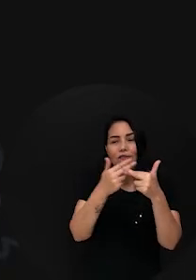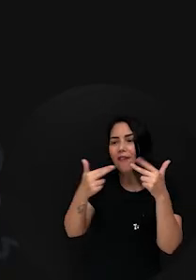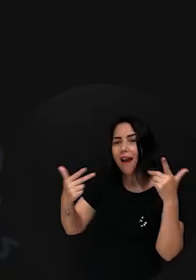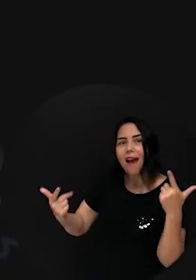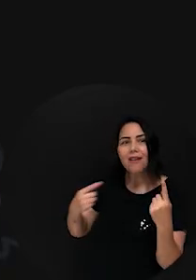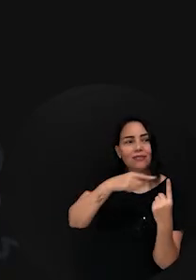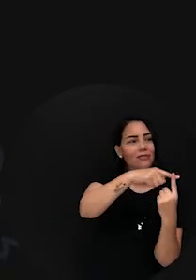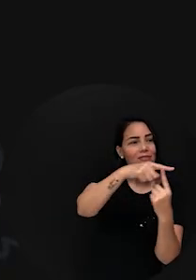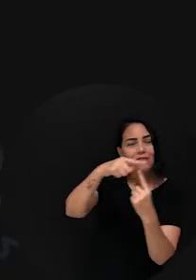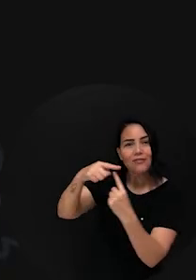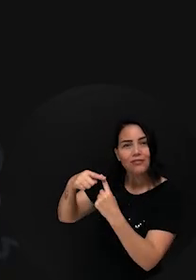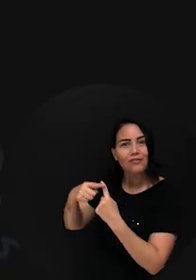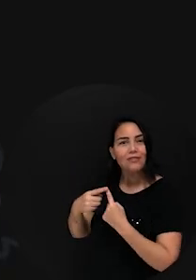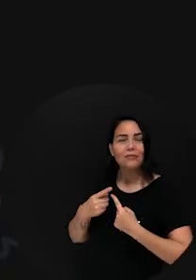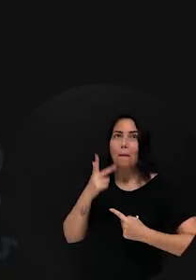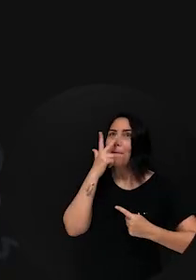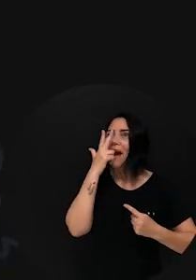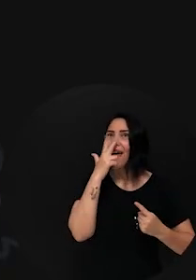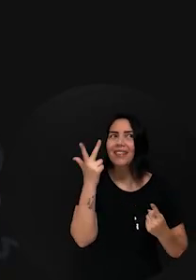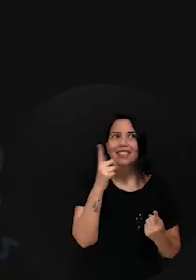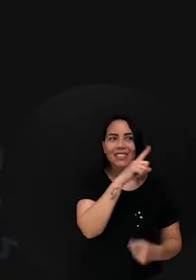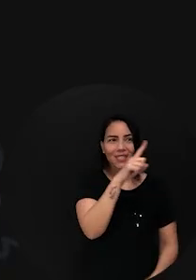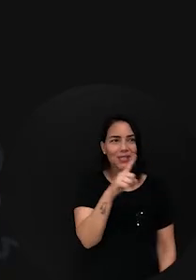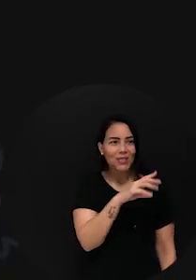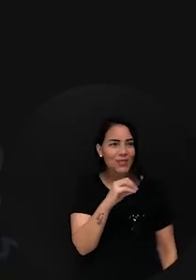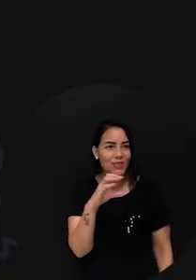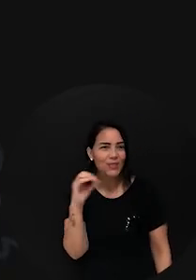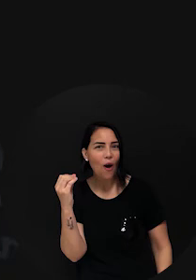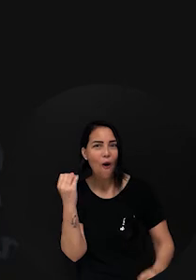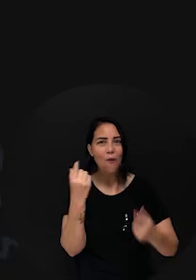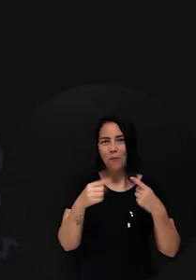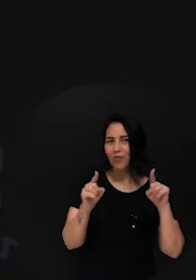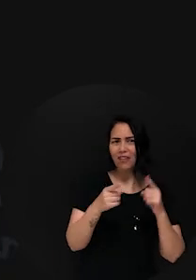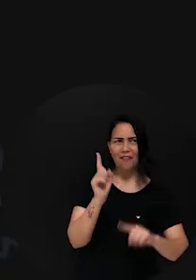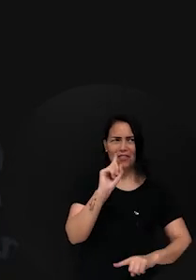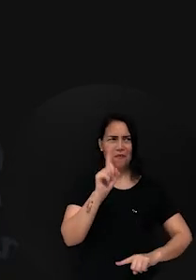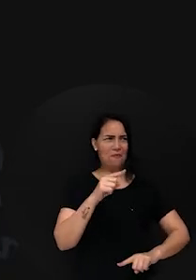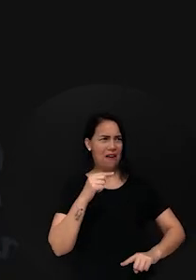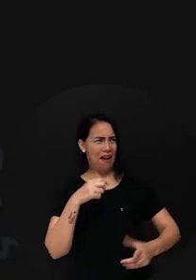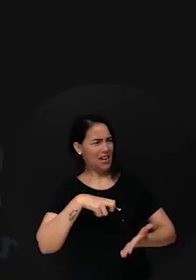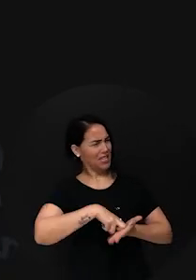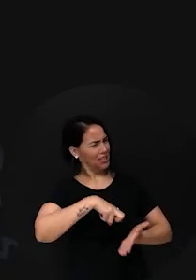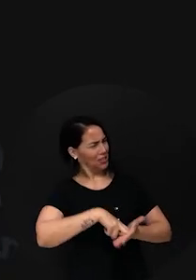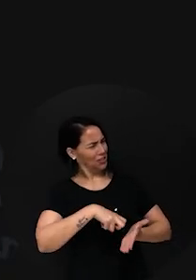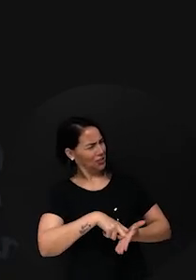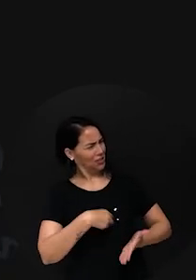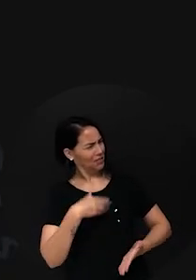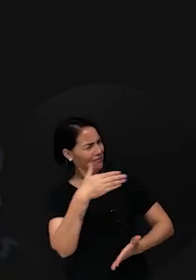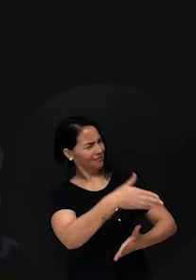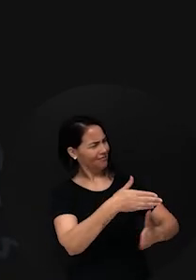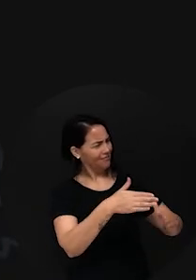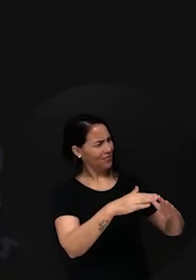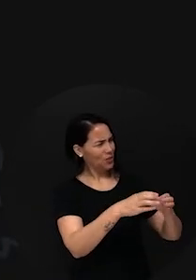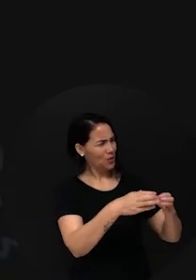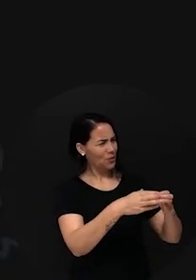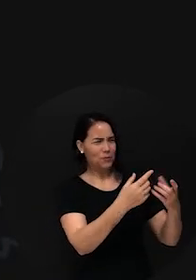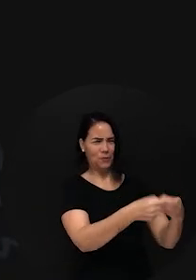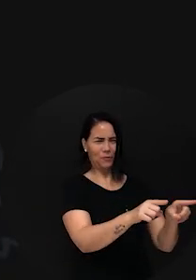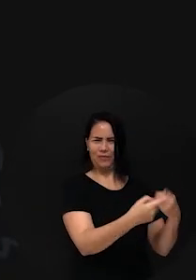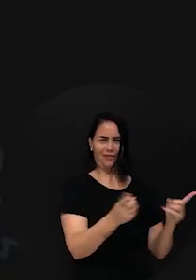O zoológico musical, né? Não é um castigo ir para a musicalização, muito pelo contrário, né,